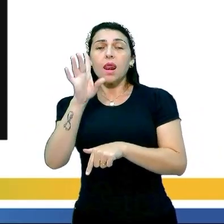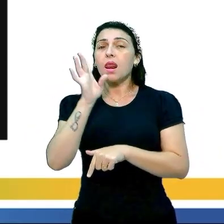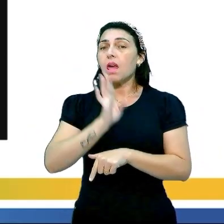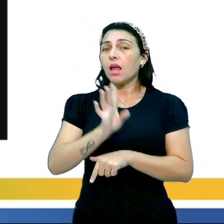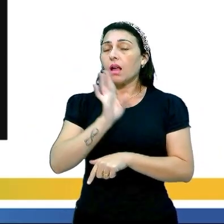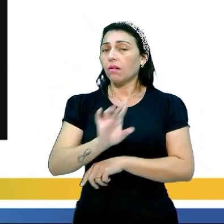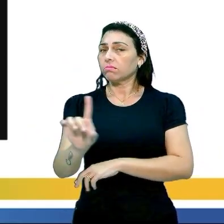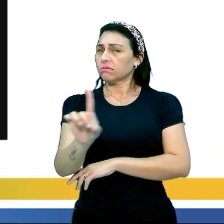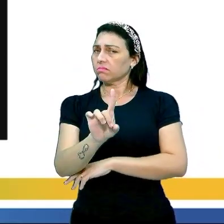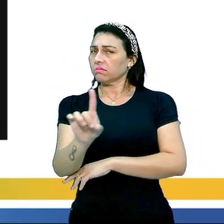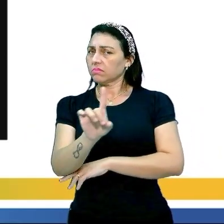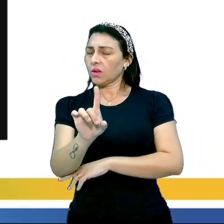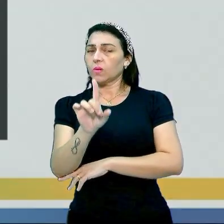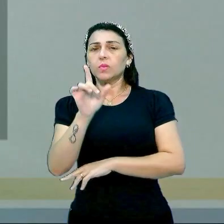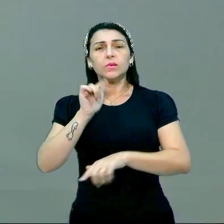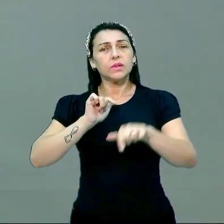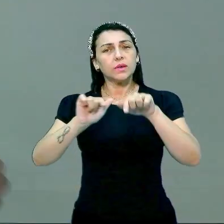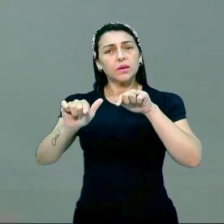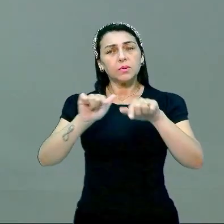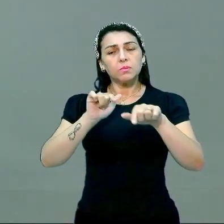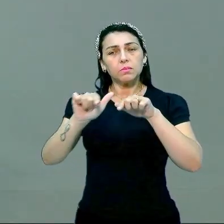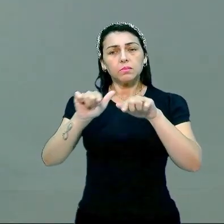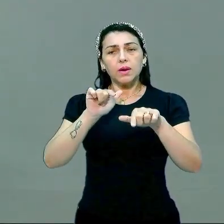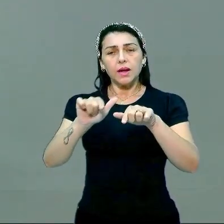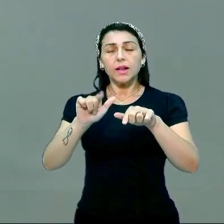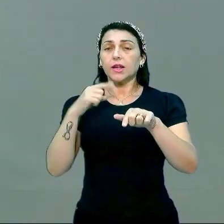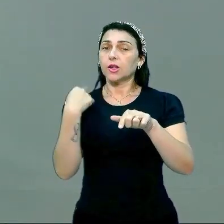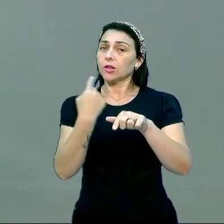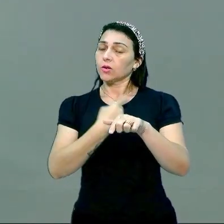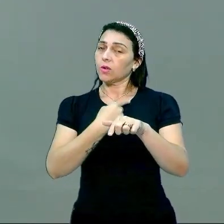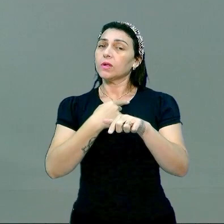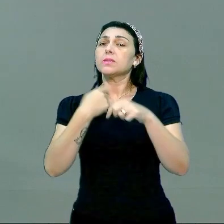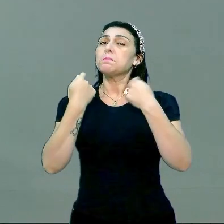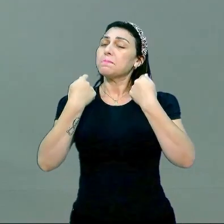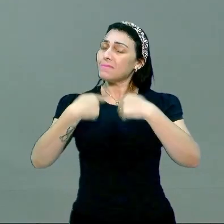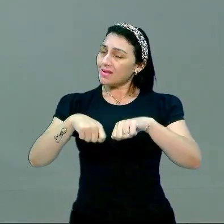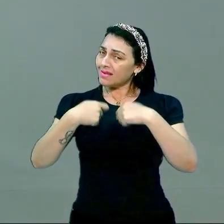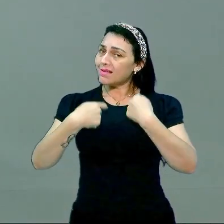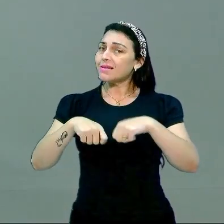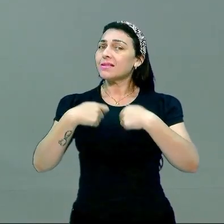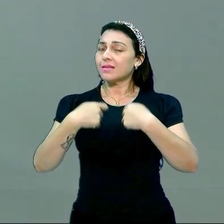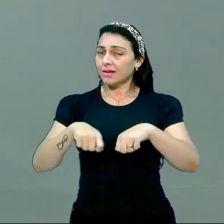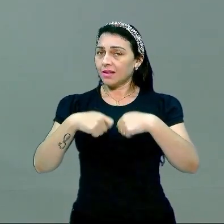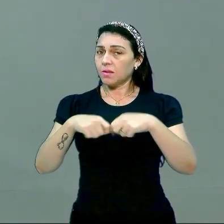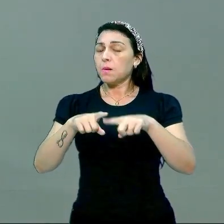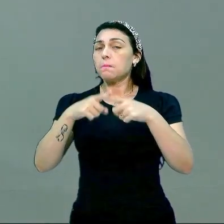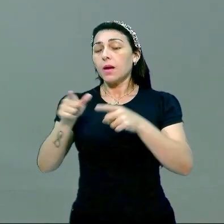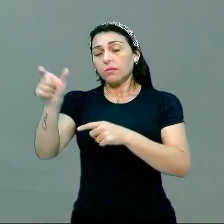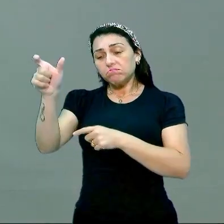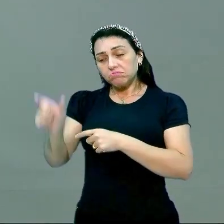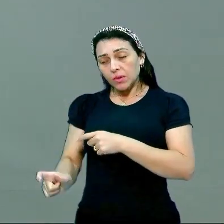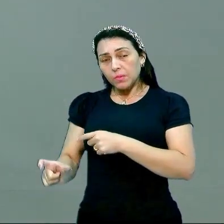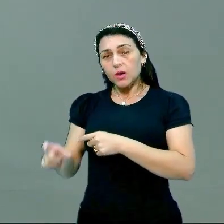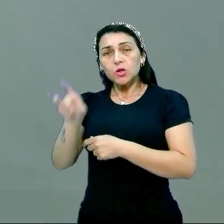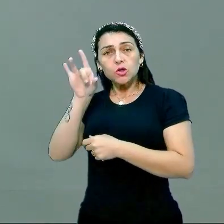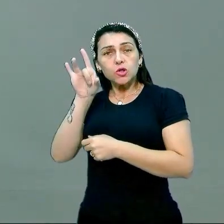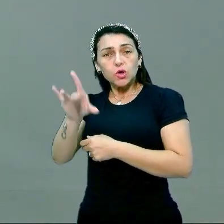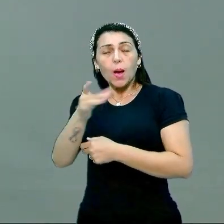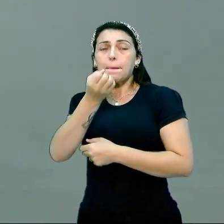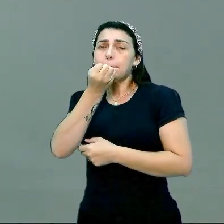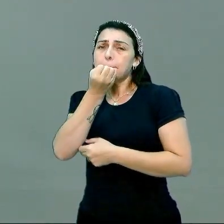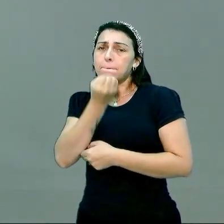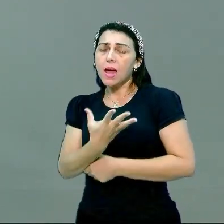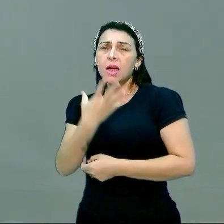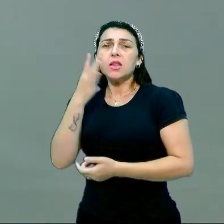legal, não. O trabalho é alguma coisa que a gente faz por necessidade, mas o trabalhador, ele só se sente